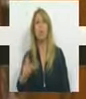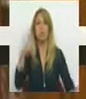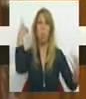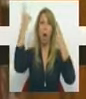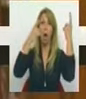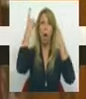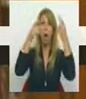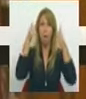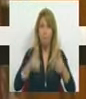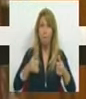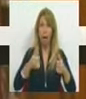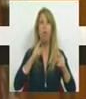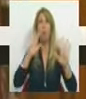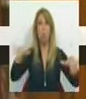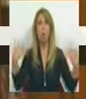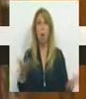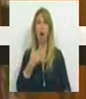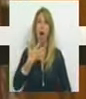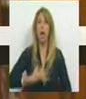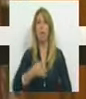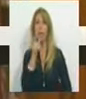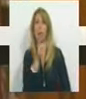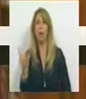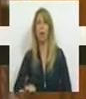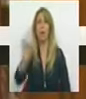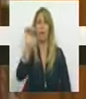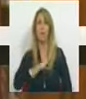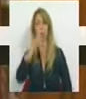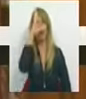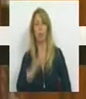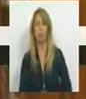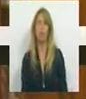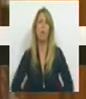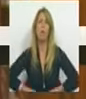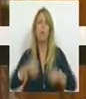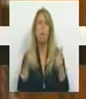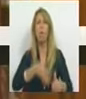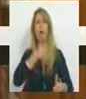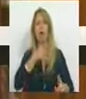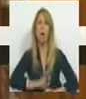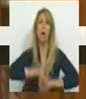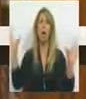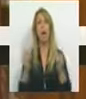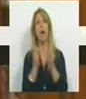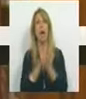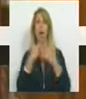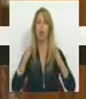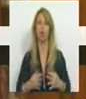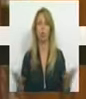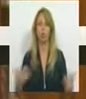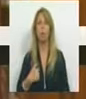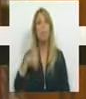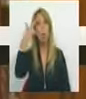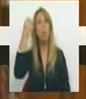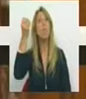possa acreditar nestas suas palavras, Sr. Ministro. E por isso era útil que nos esclarecesse a todos. Mas eu compreendo que o Sr. Ministro não está aqui